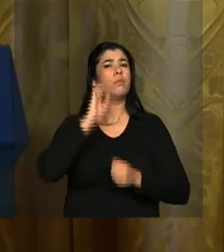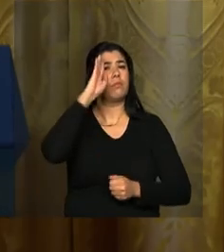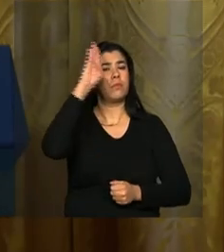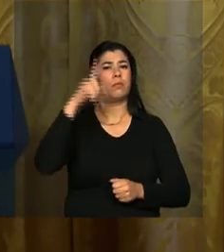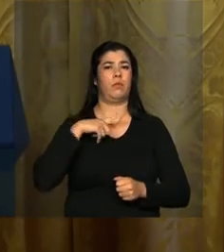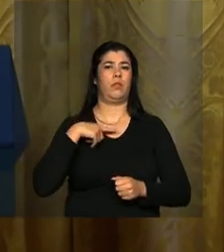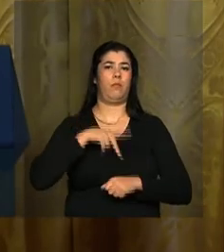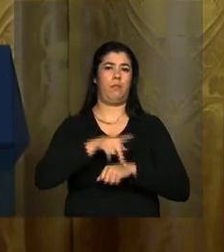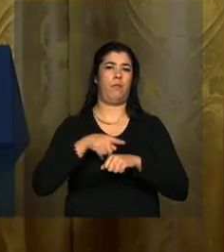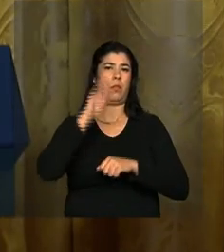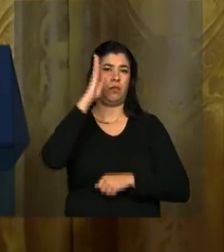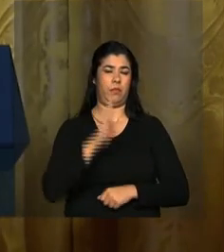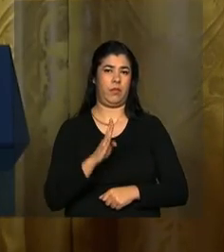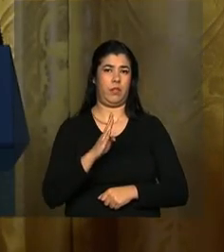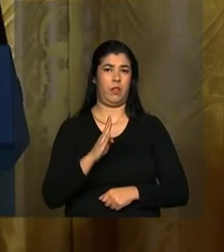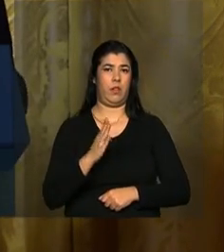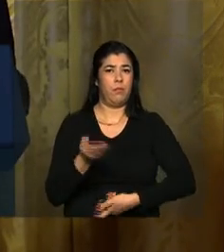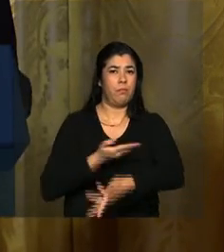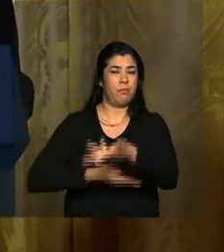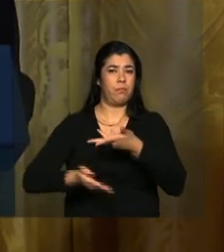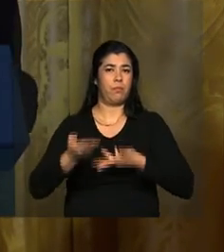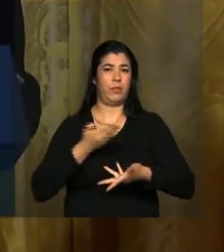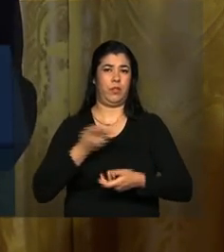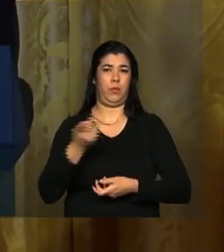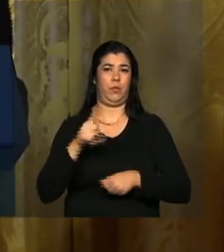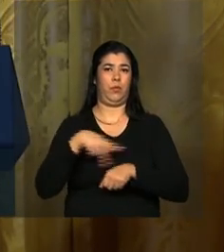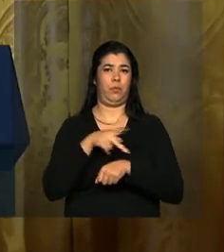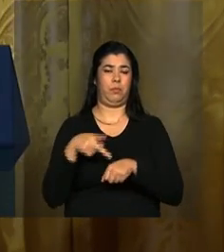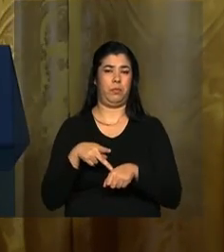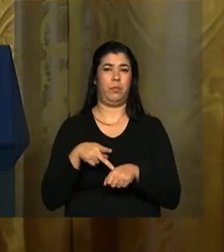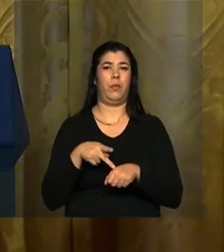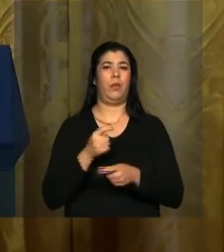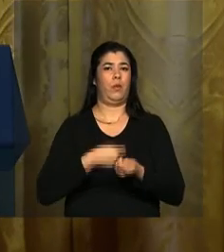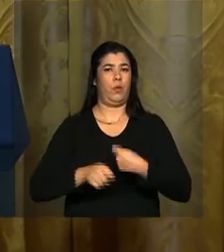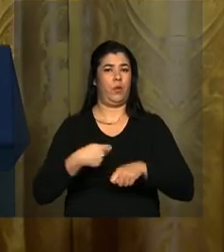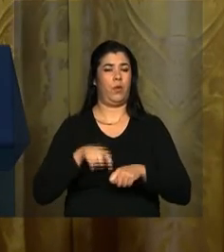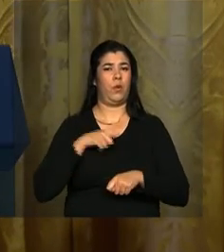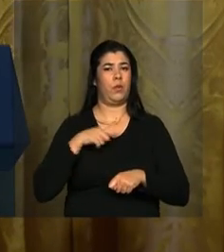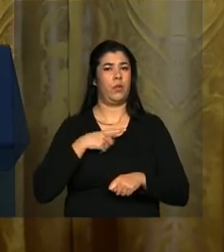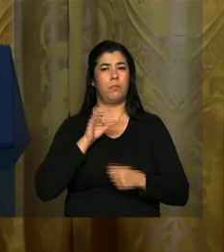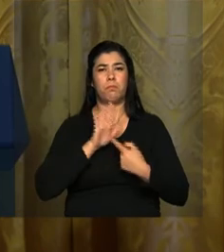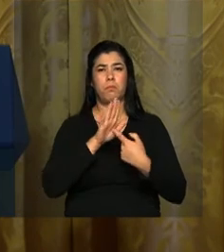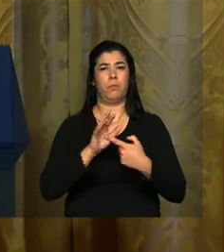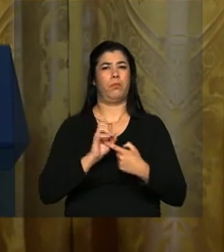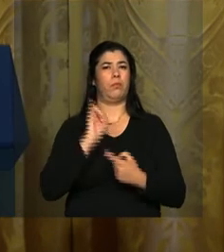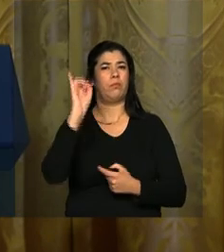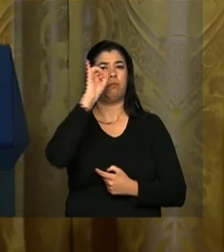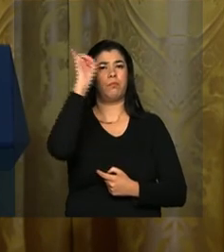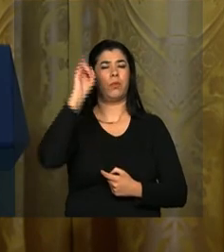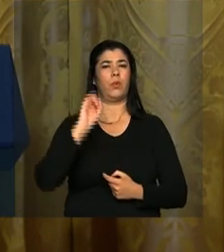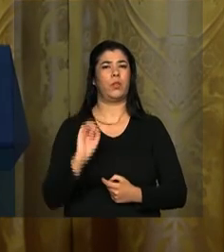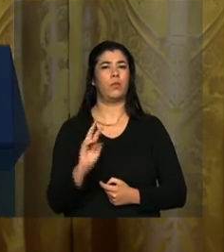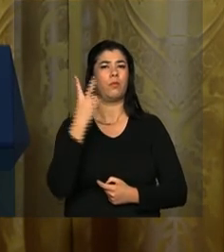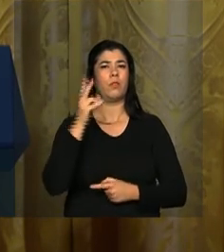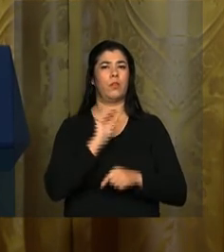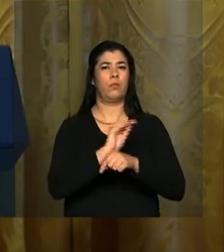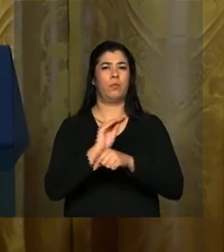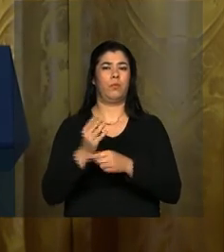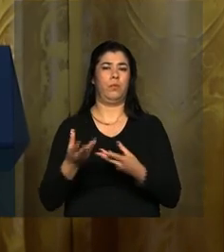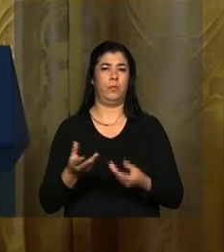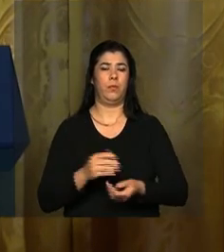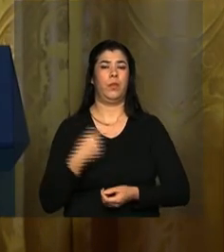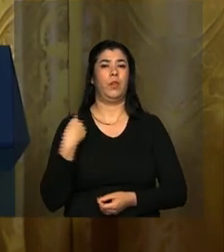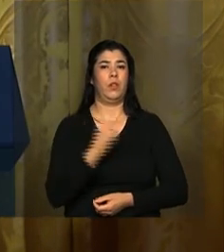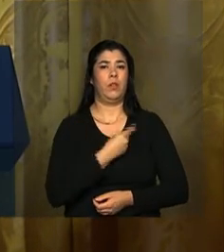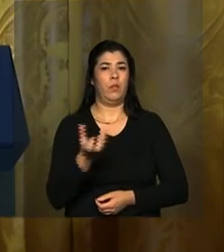comércio bilateral é muito preciso e baseado em produtos de maior valor agregado nós